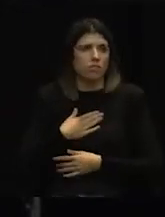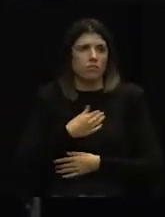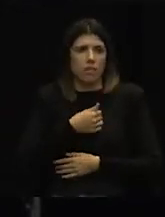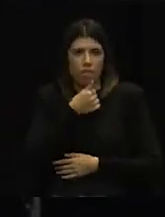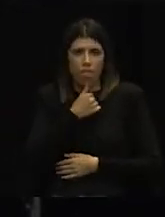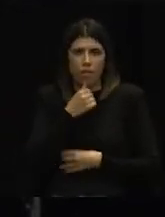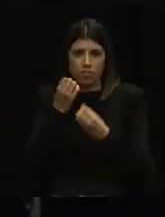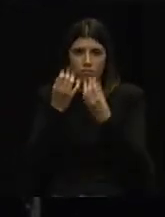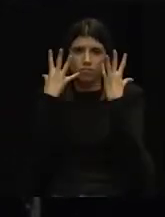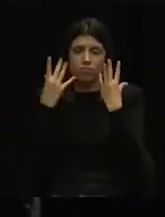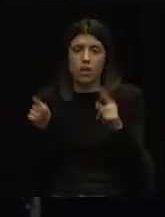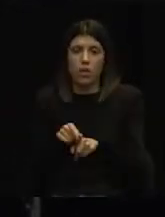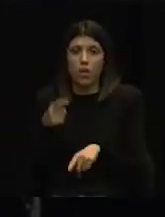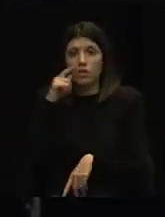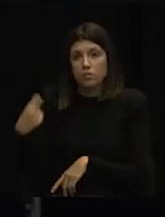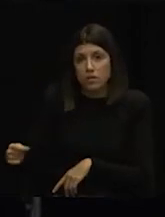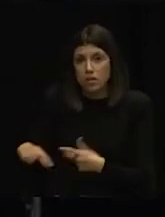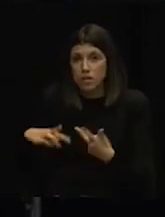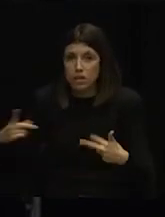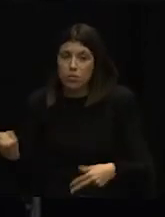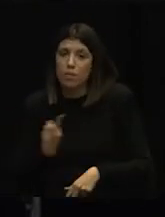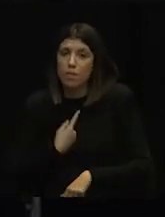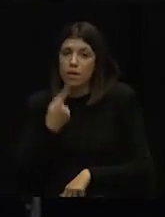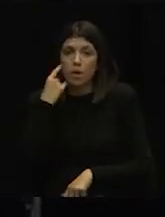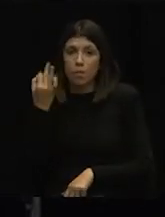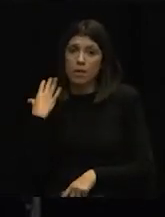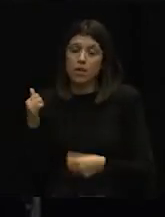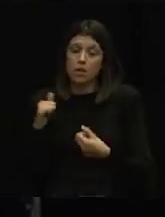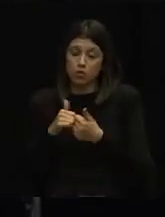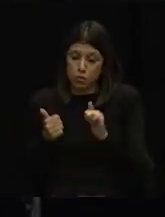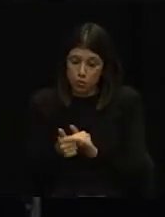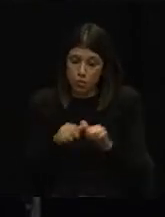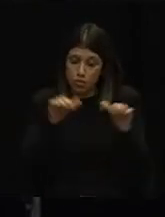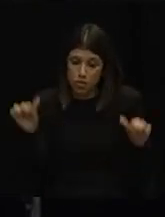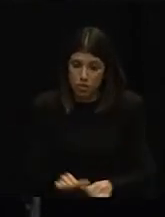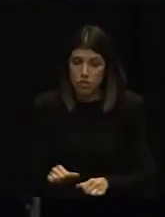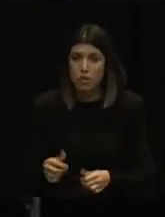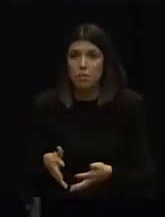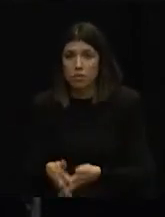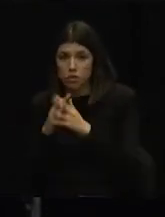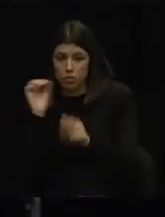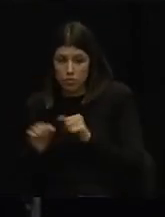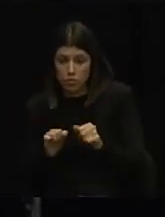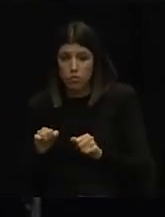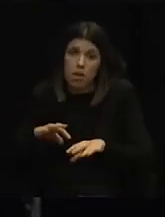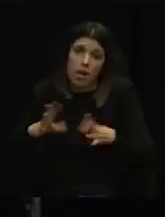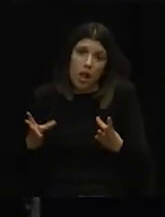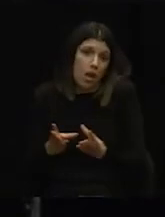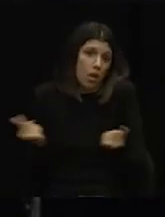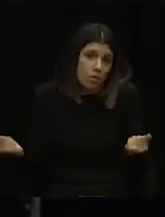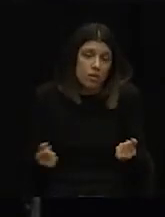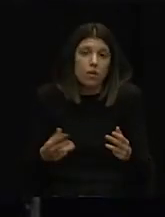Bandeiras vermelhas e o presidente da Câmara Municipal de Lisboa É preciso conhecer os problemas sistêmicos e estruturais da cidade e localmente combater os